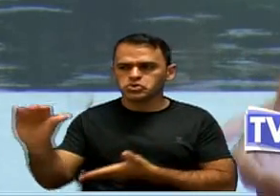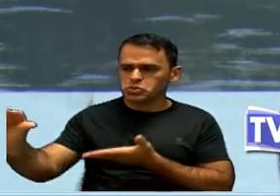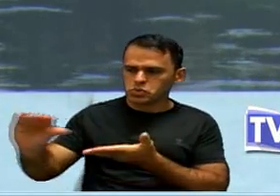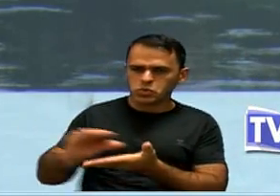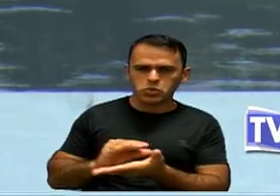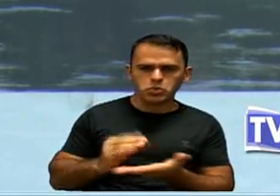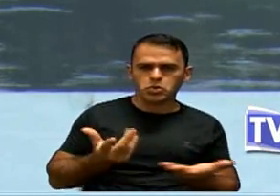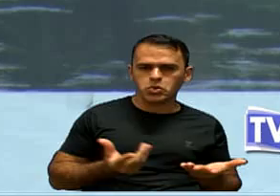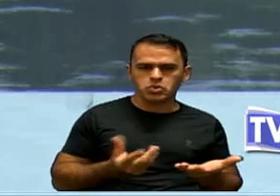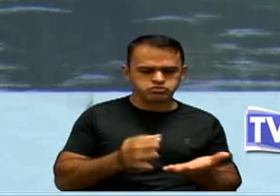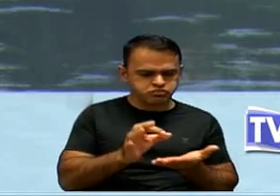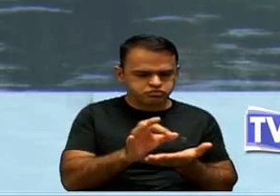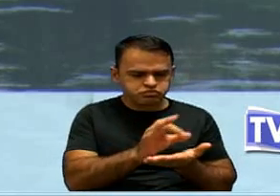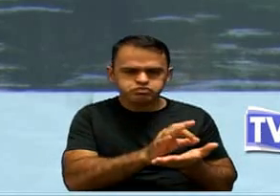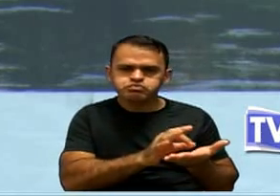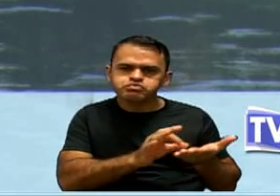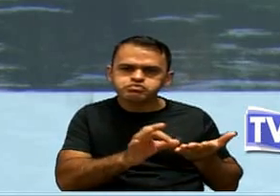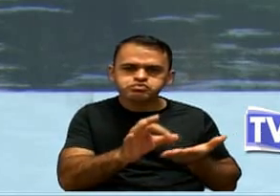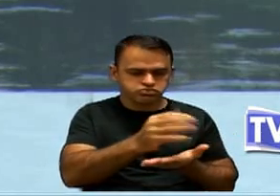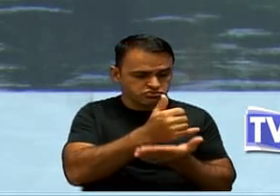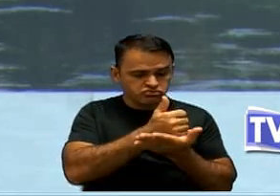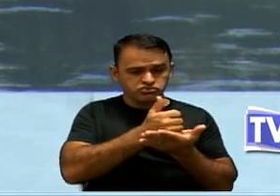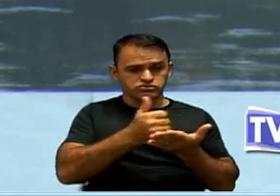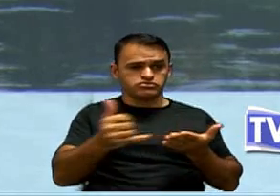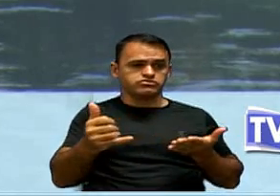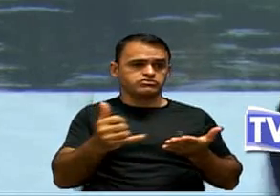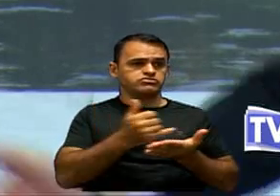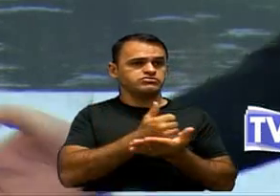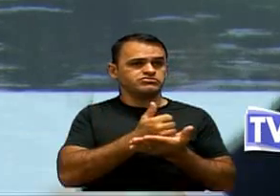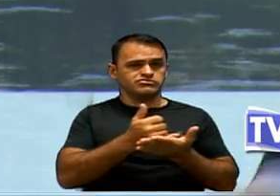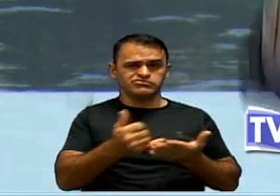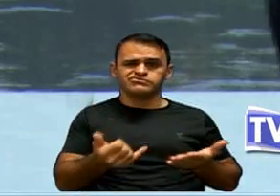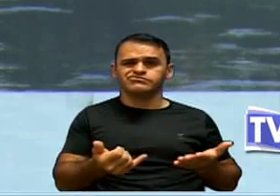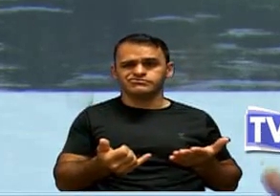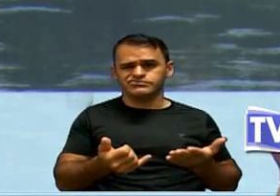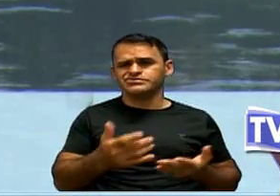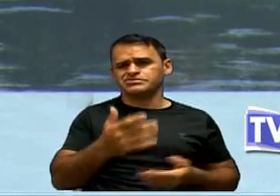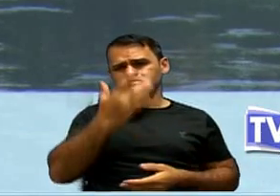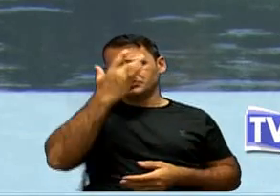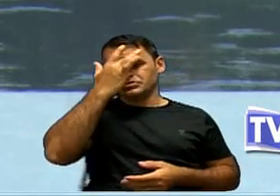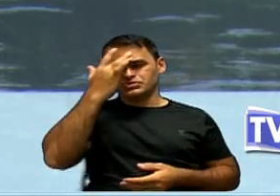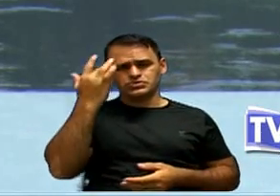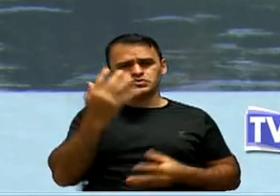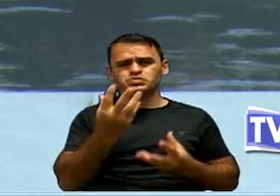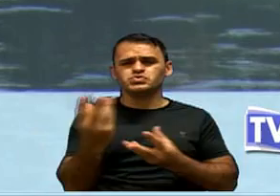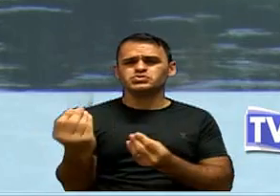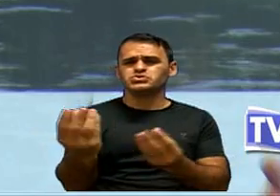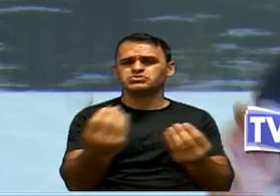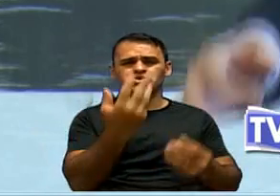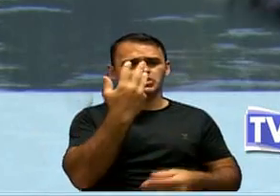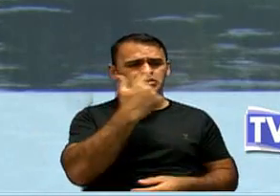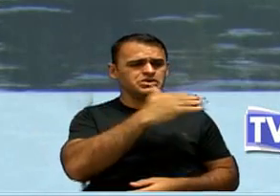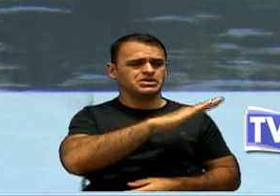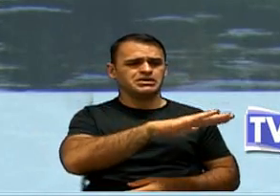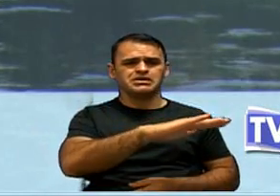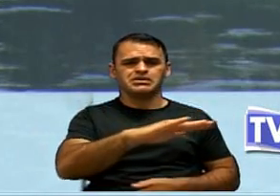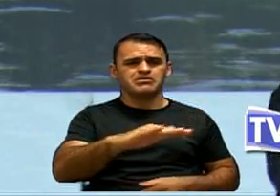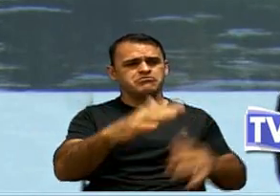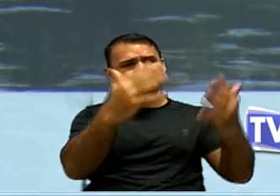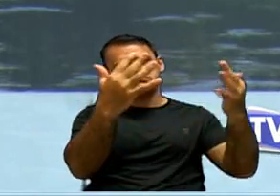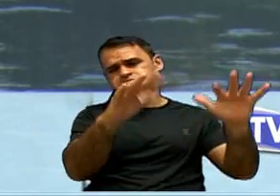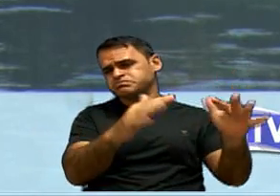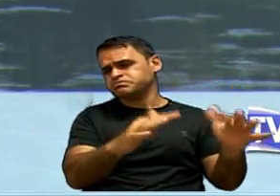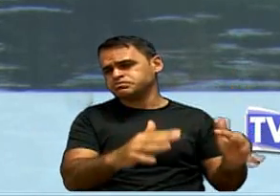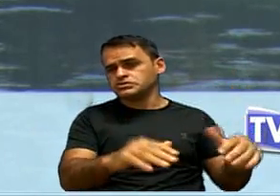uma pedra, duas pedras e prejudicam centenas de milhares de crianças. O vereador Rafael